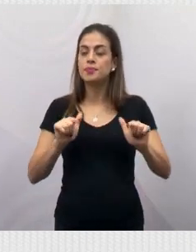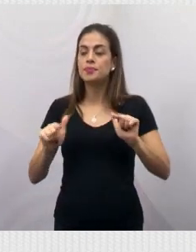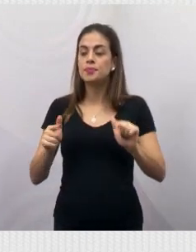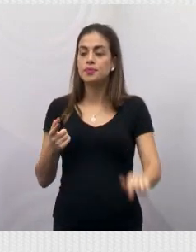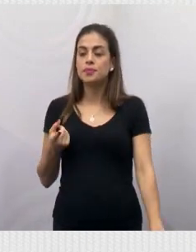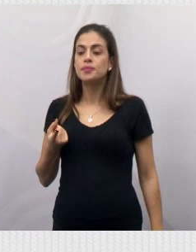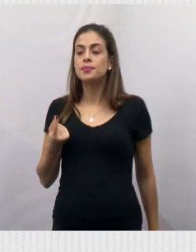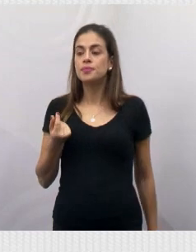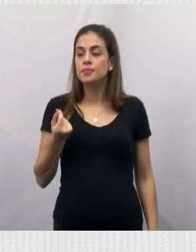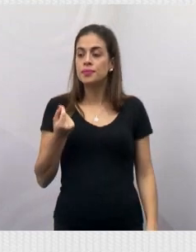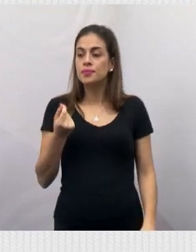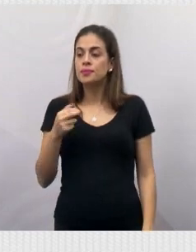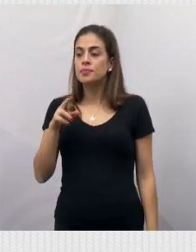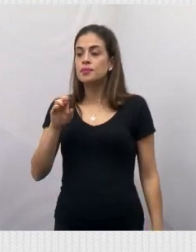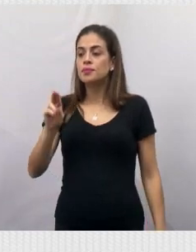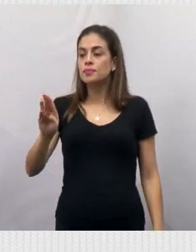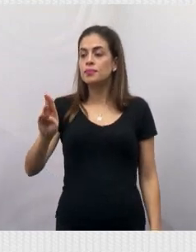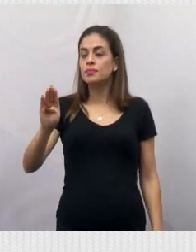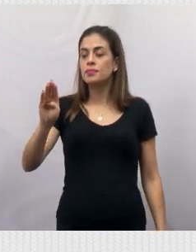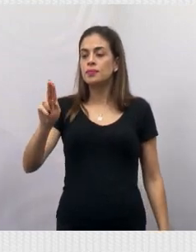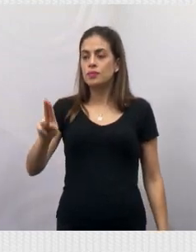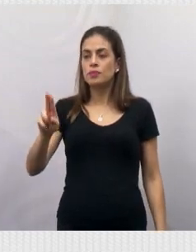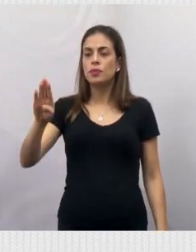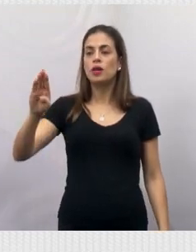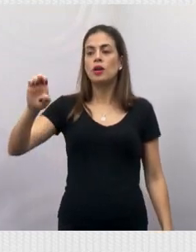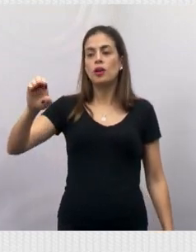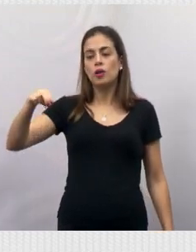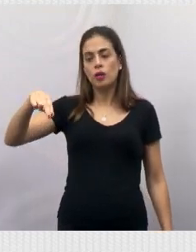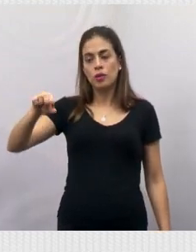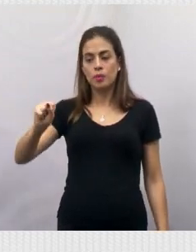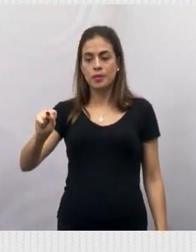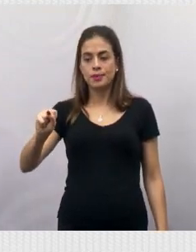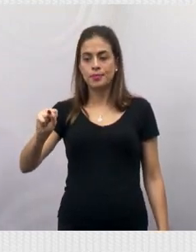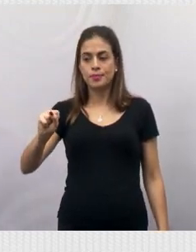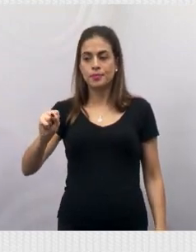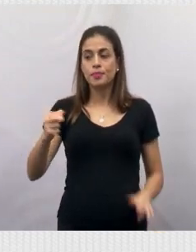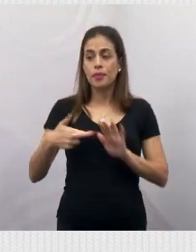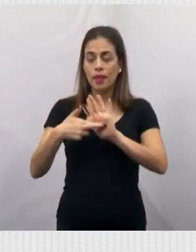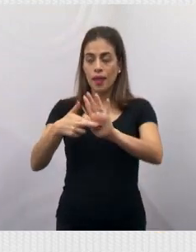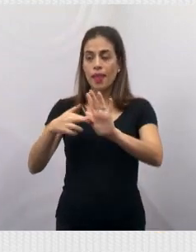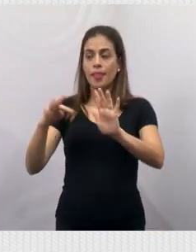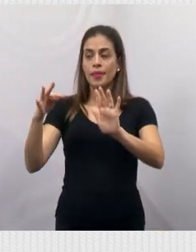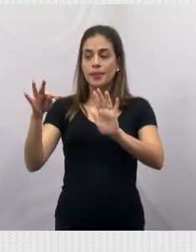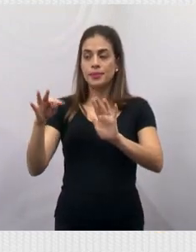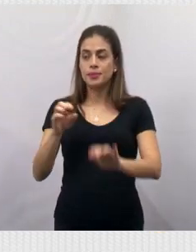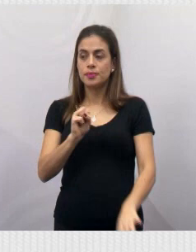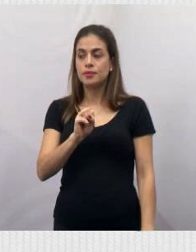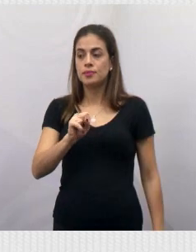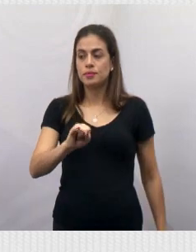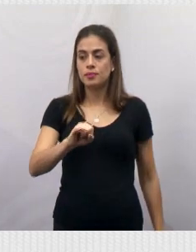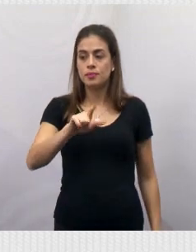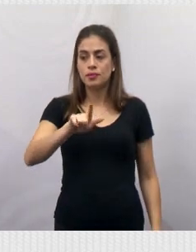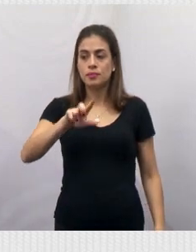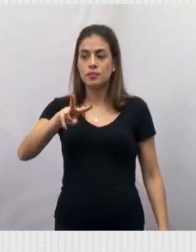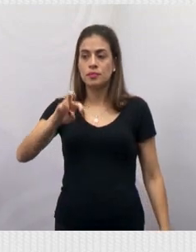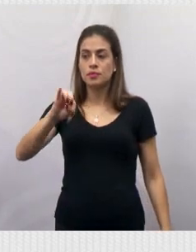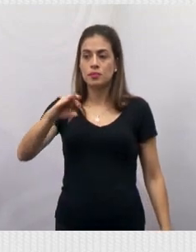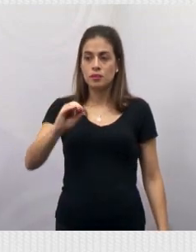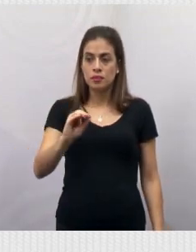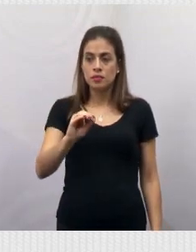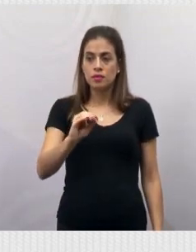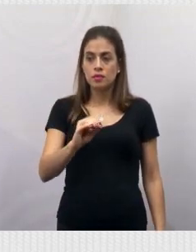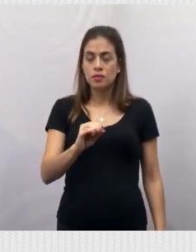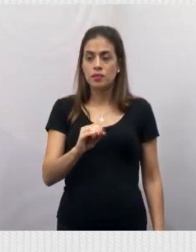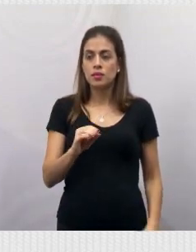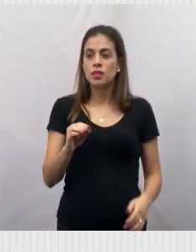renda, Rubens Vieira, representantes técnicos lá, o Tomé e o Silvio, e a supervisora do Banco